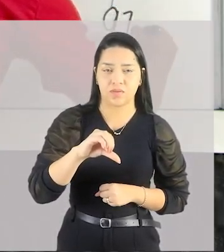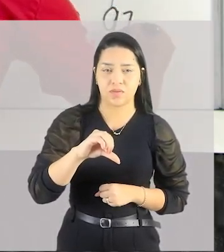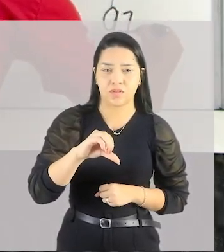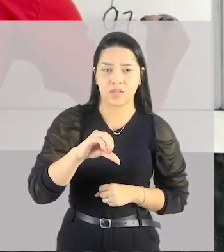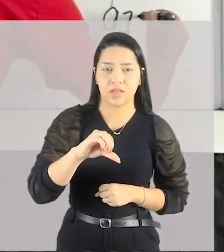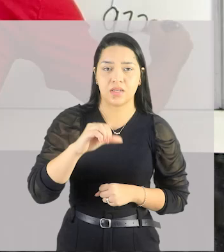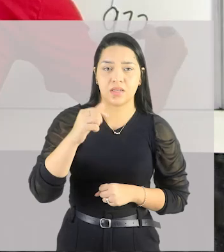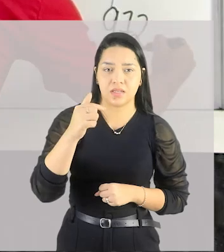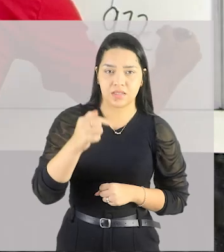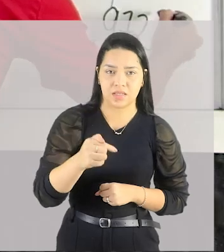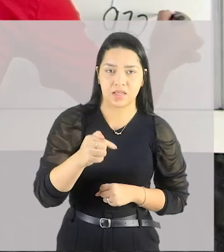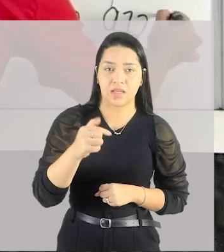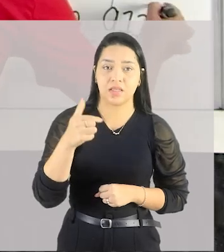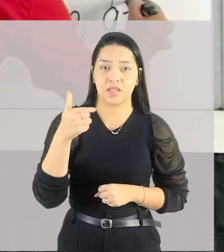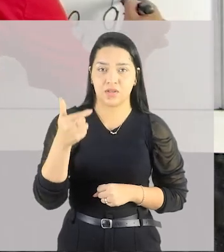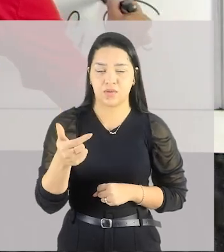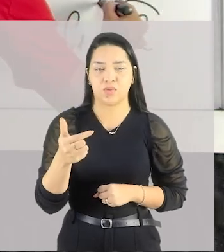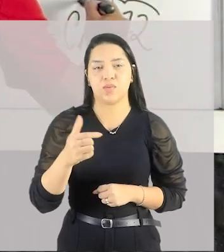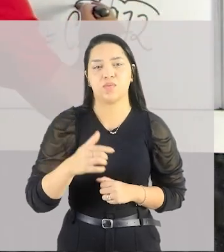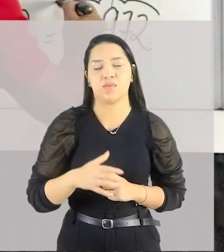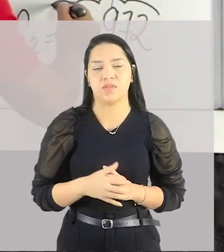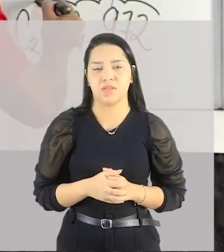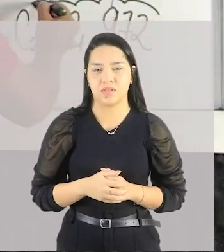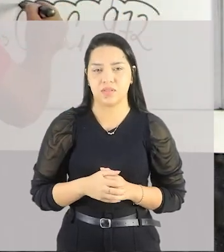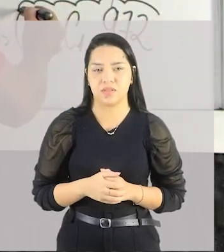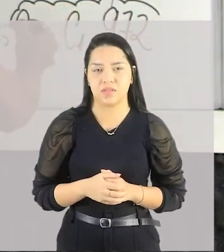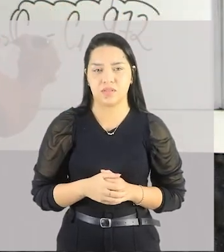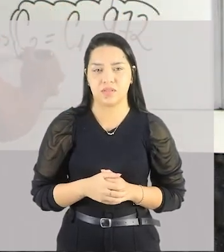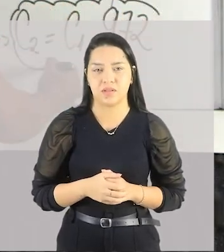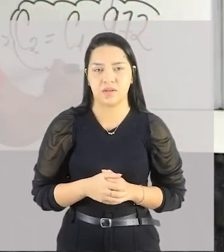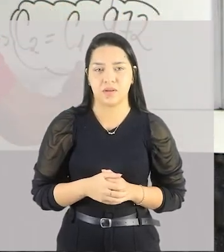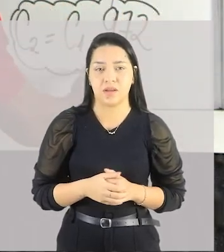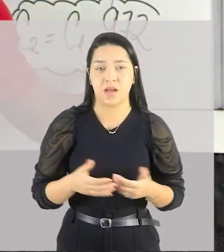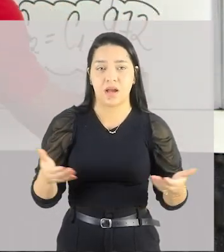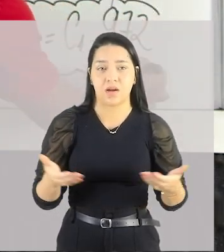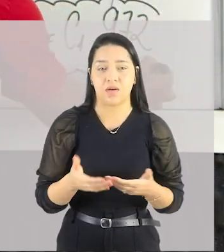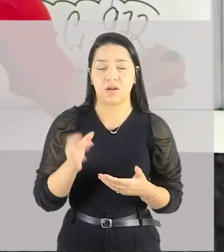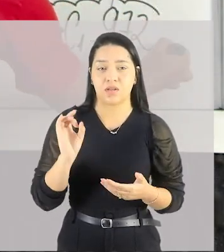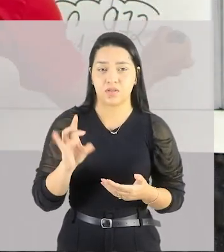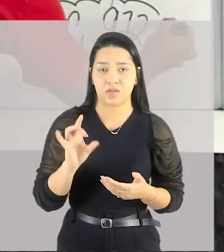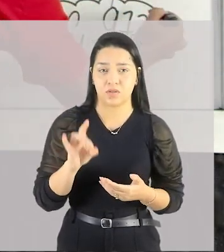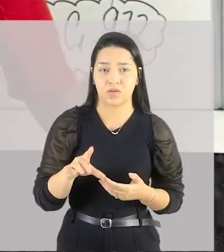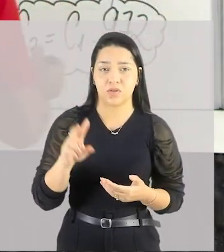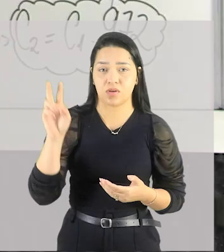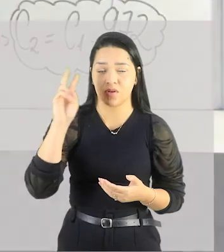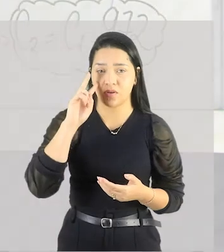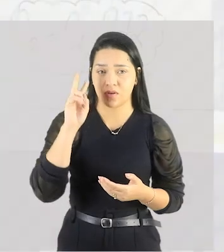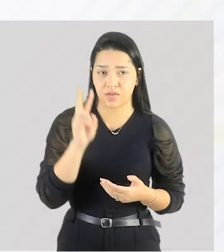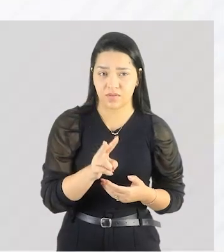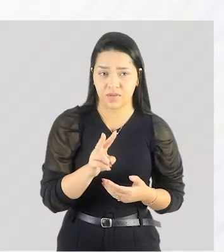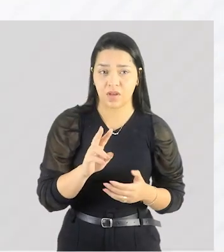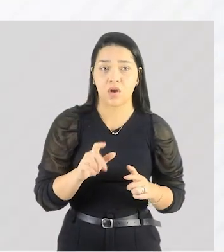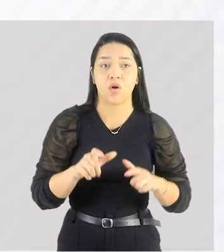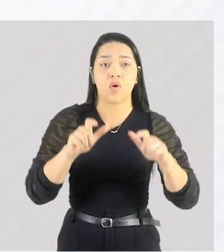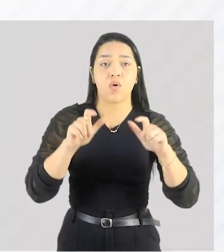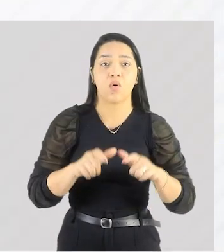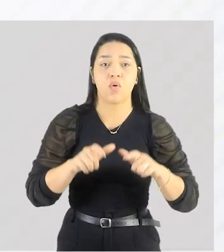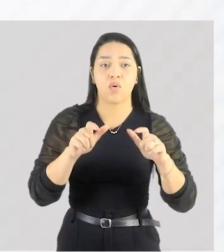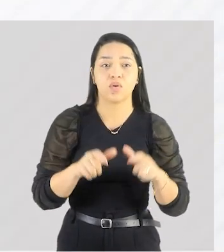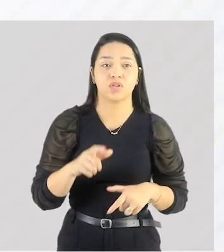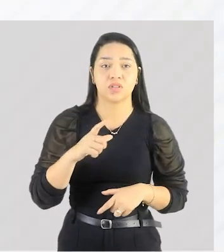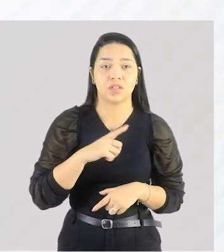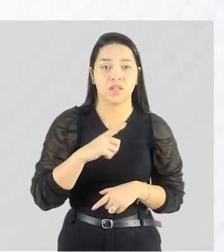o 81, tá? Então a tua conta final vai ser 3 vezes 4, certo? Posso até fazer isso,